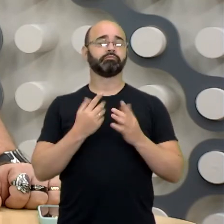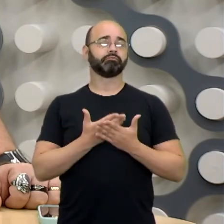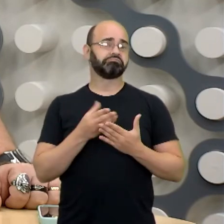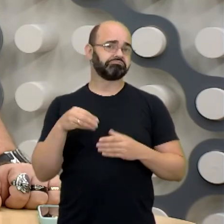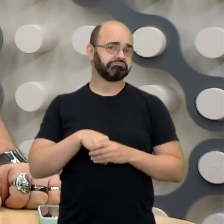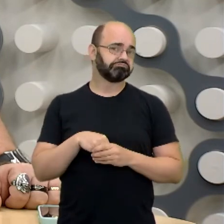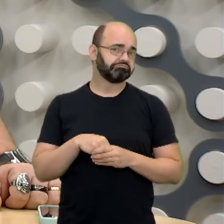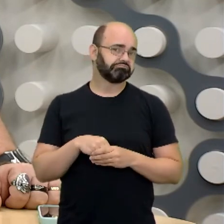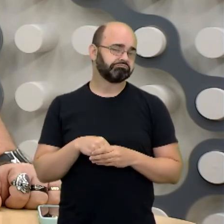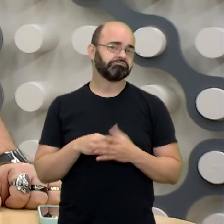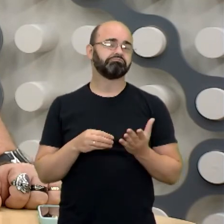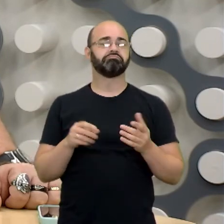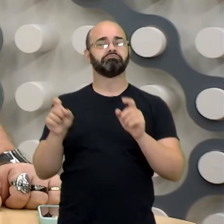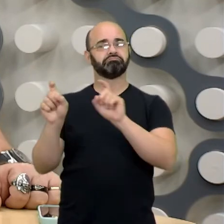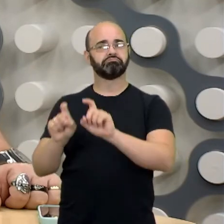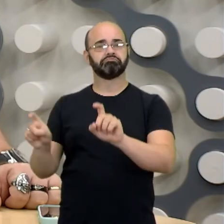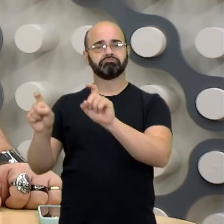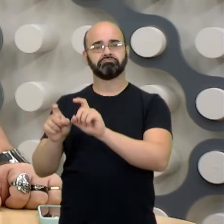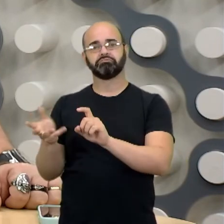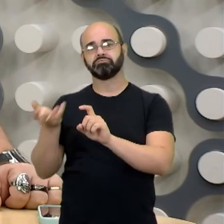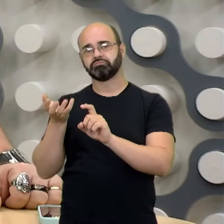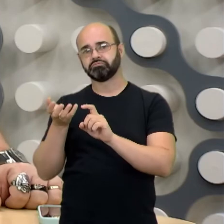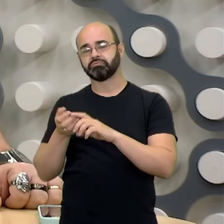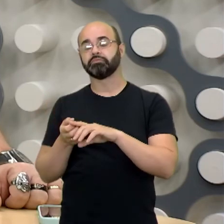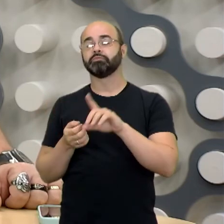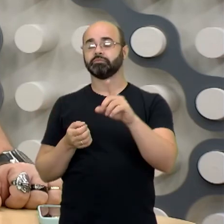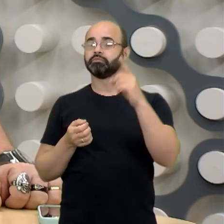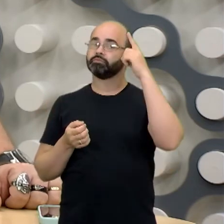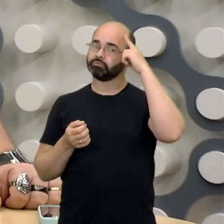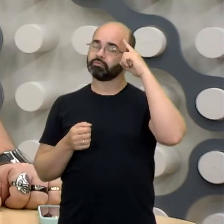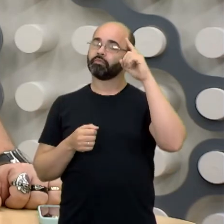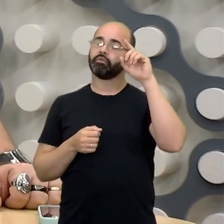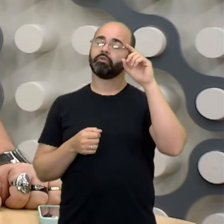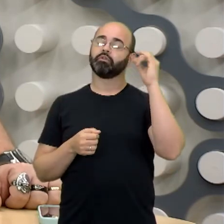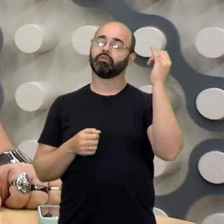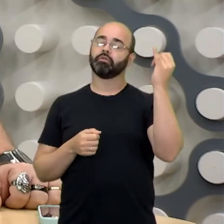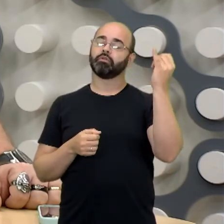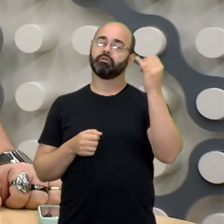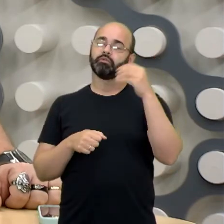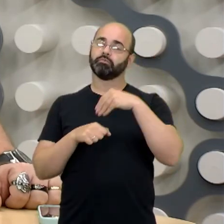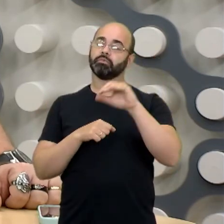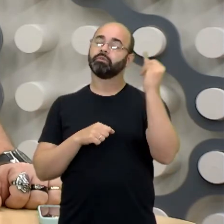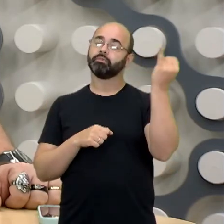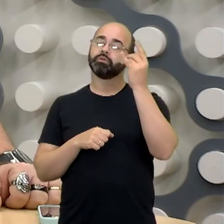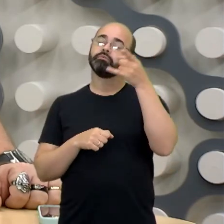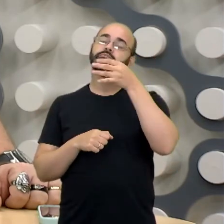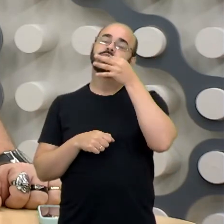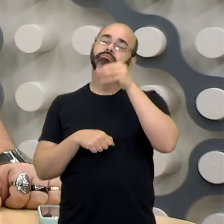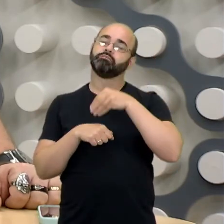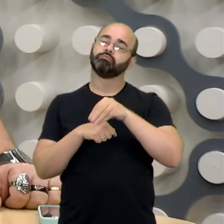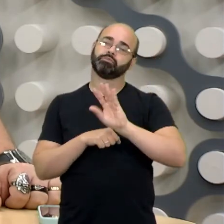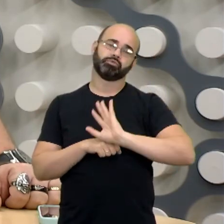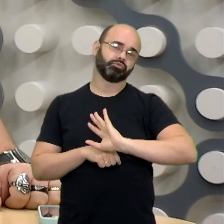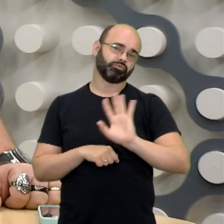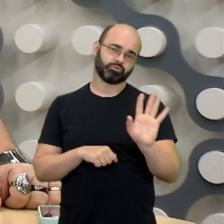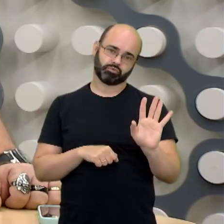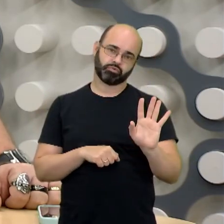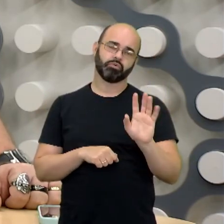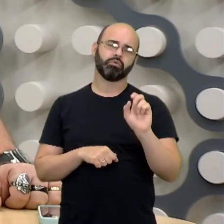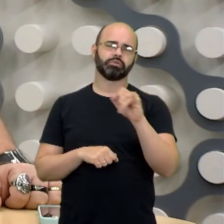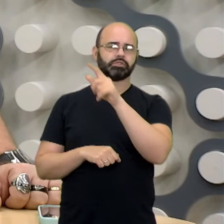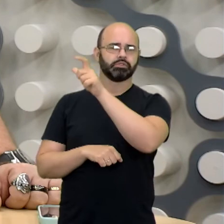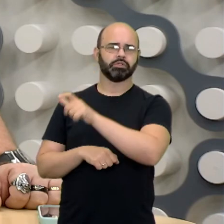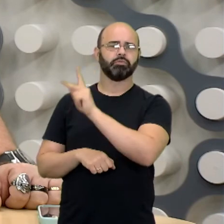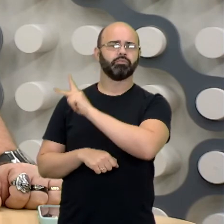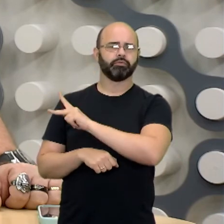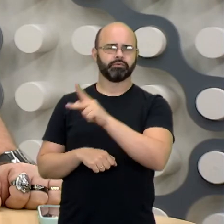usar a sala de informática, né? Sempre lembrando, né, que é uma sugestão e, logicamente, a gente sabe, né, se o professor